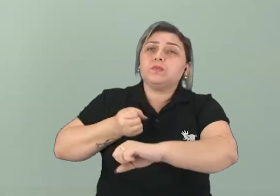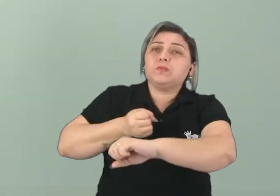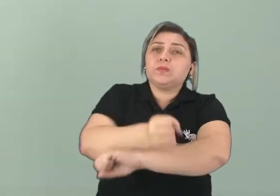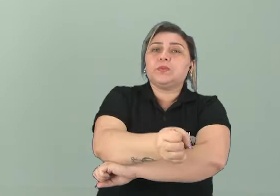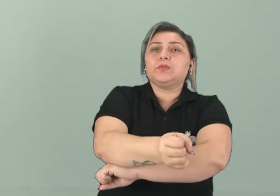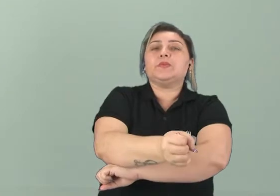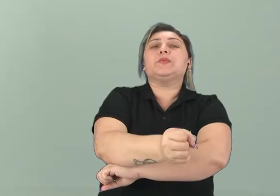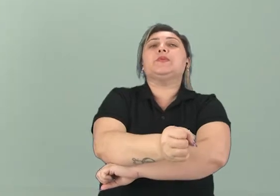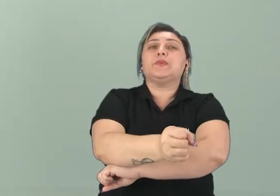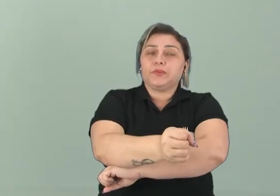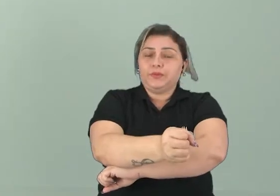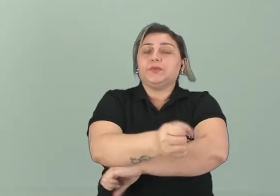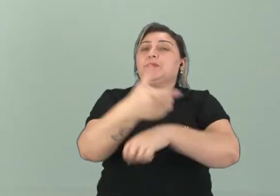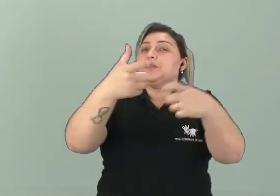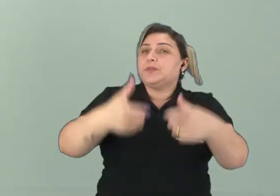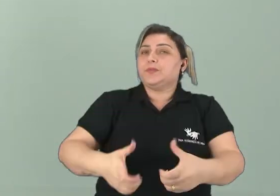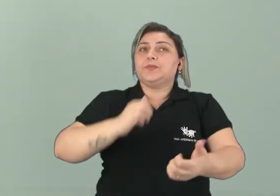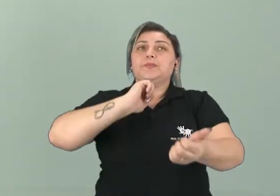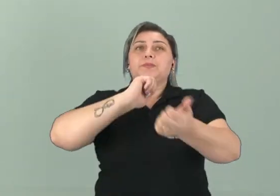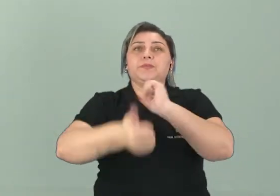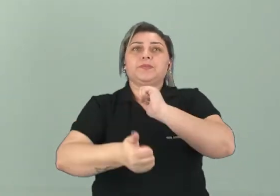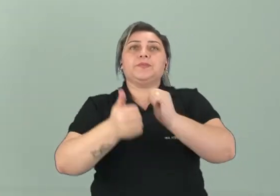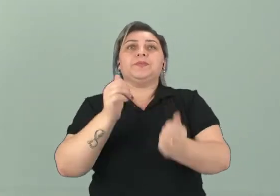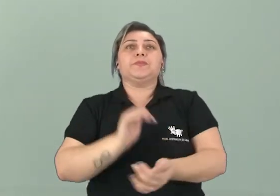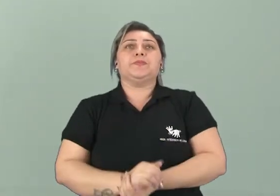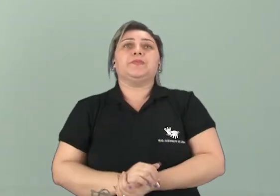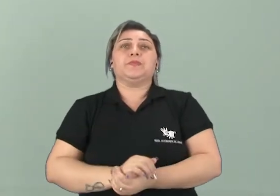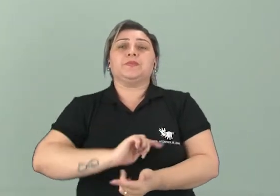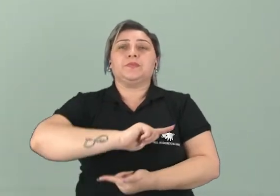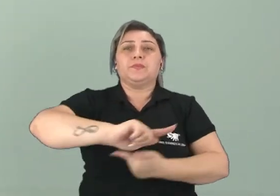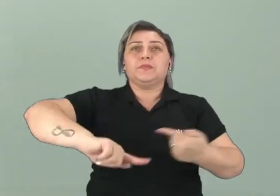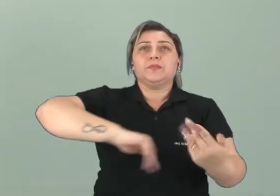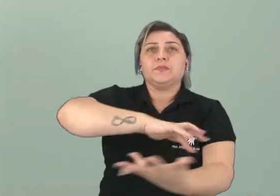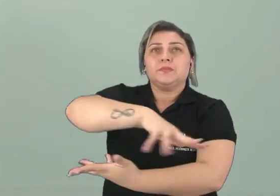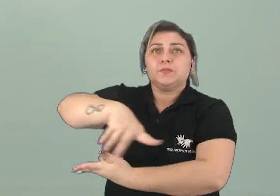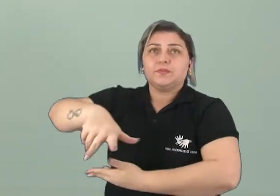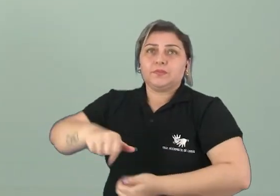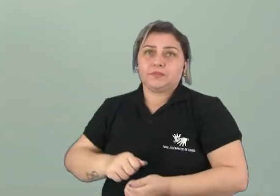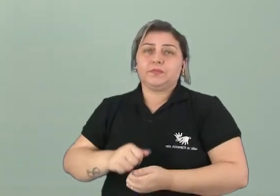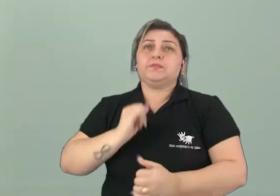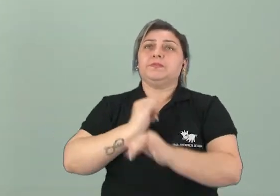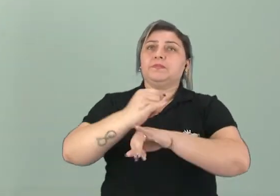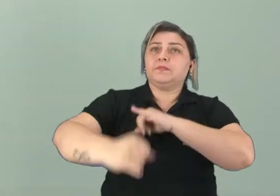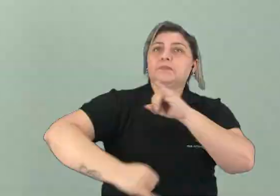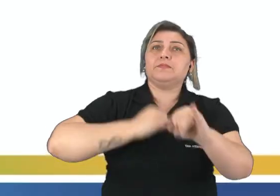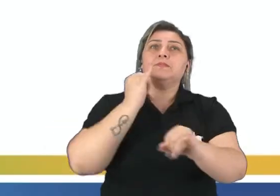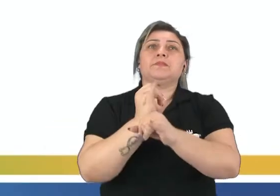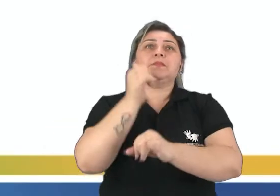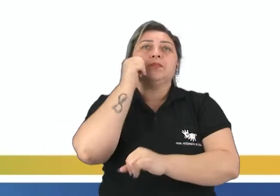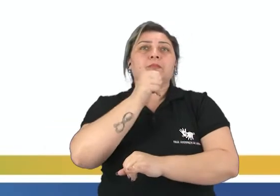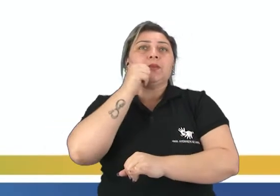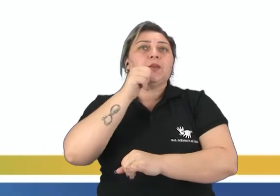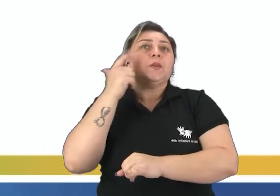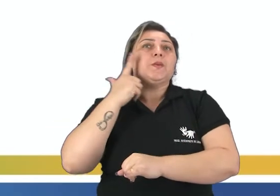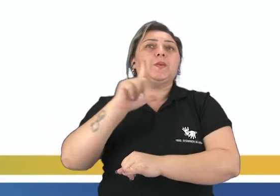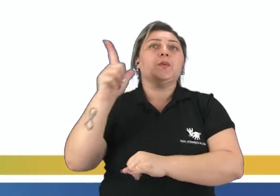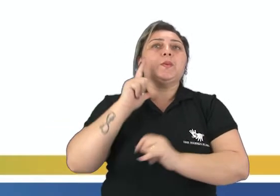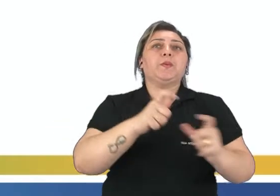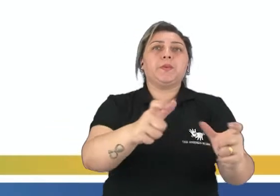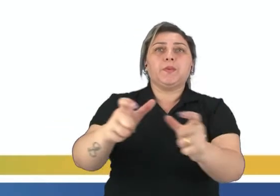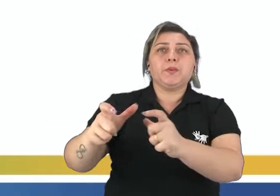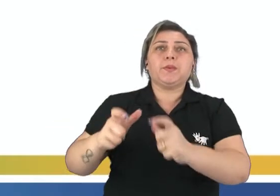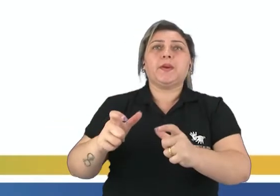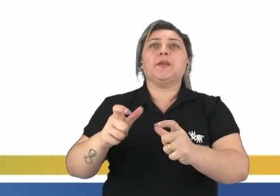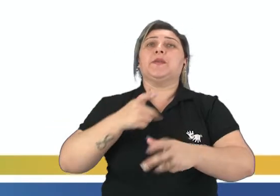nesse setor esportivo. Com a globalização permitida pela internet, as mulheres estão